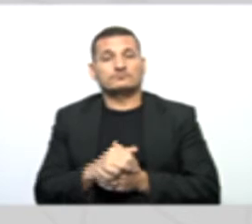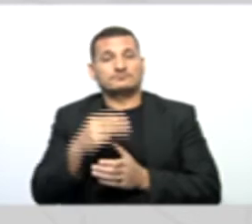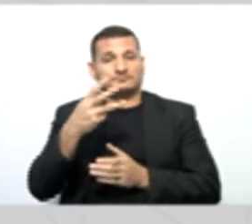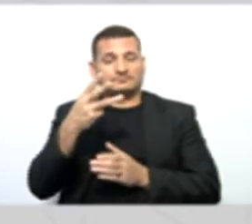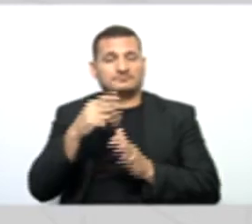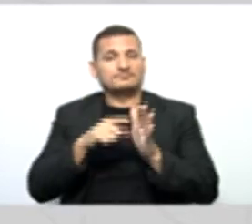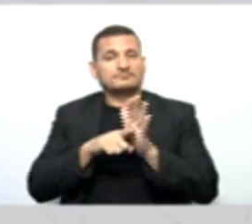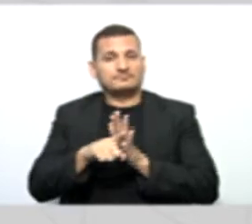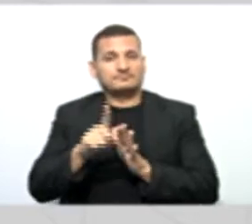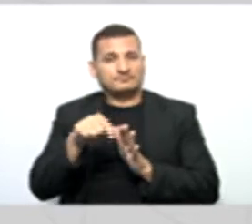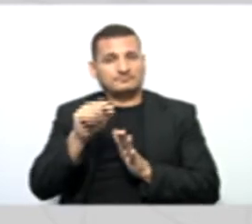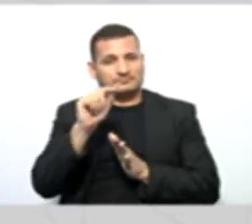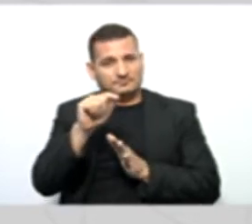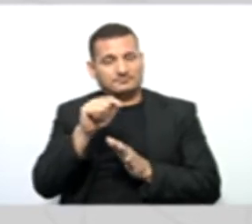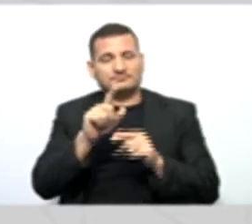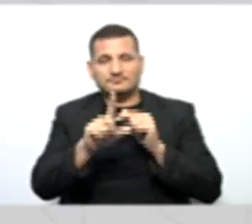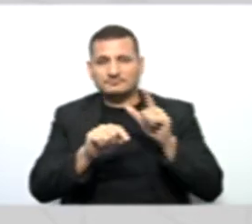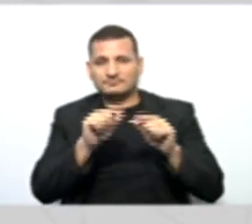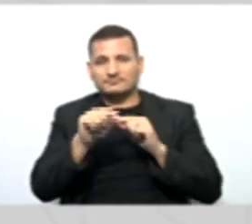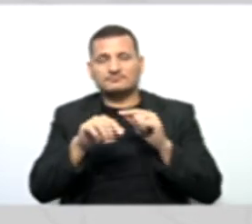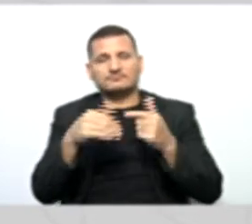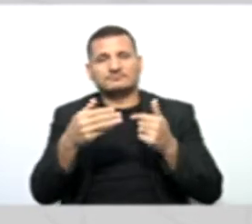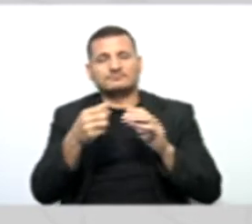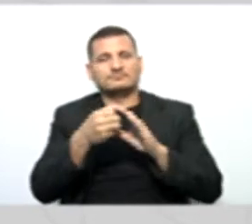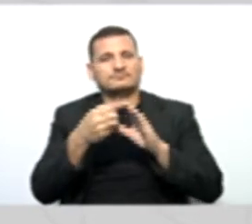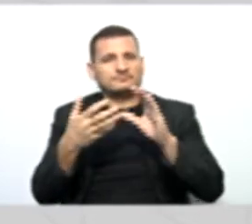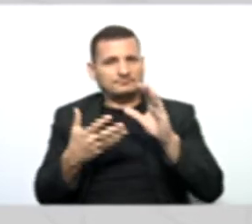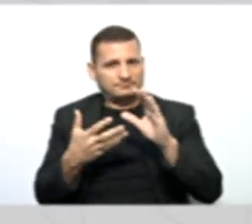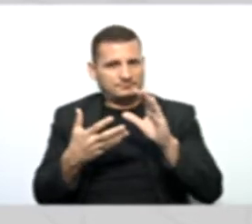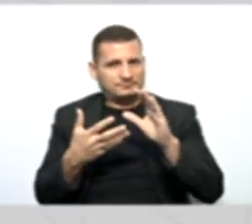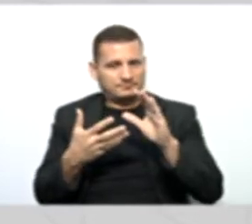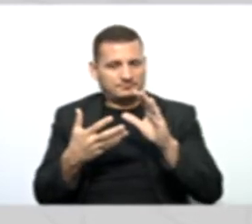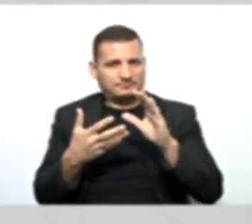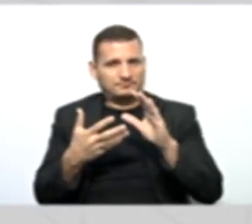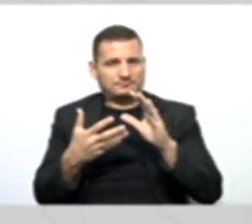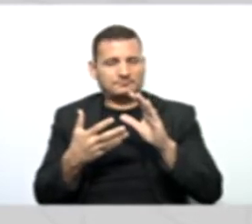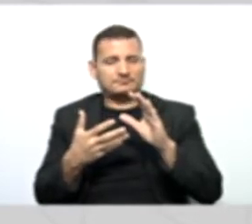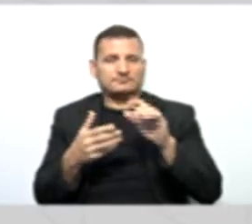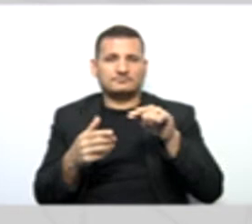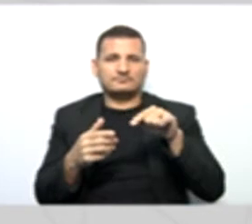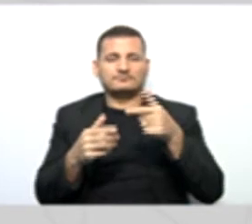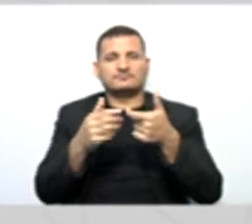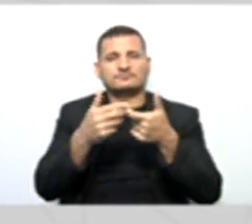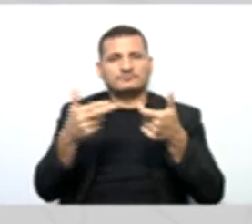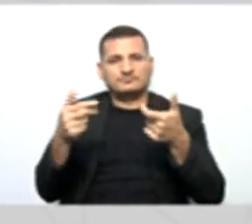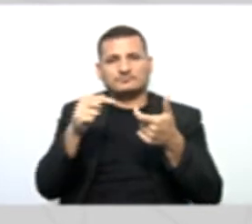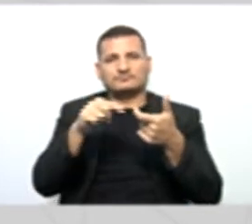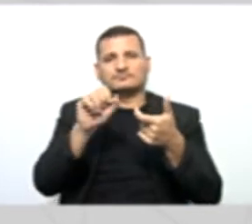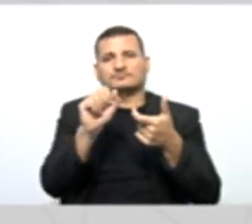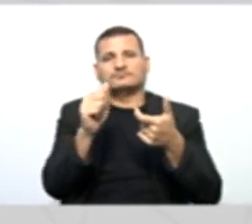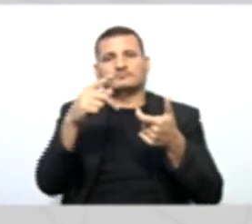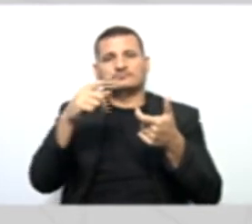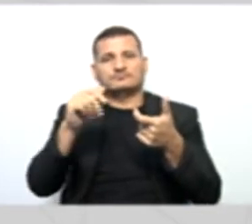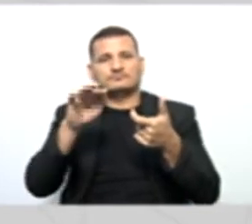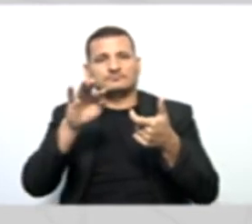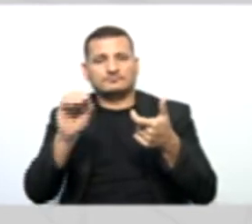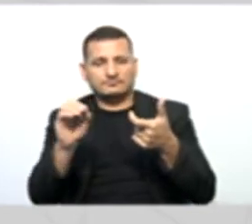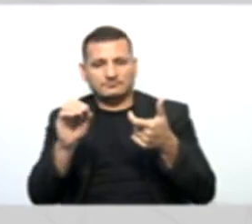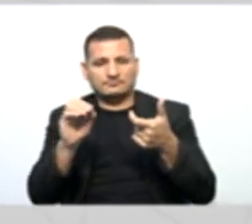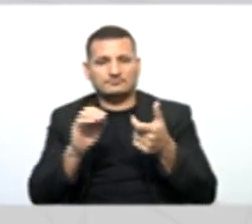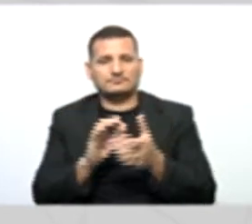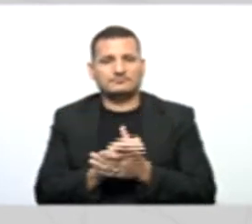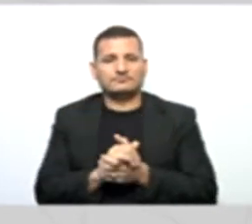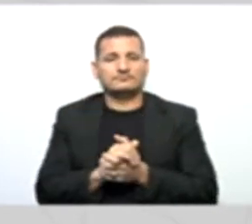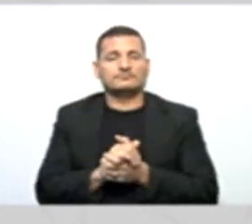vai definir quais são os atributos, quais são as características, as propriedades que o objeto sapato vai ter. Vamos começar